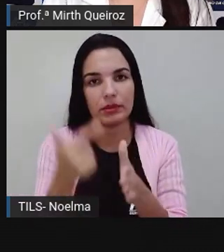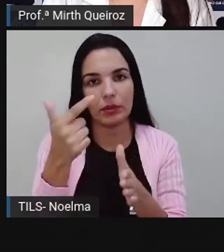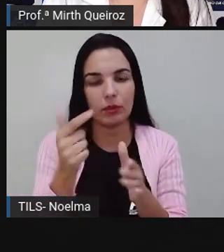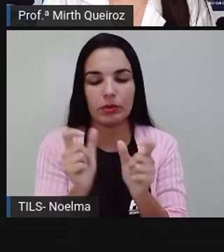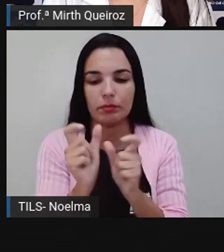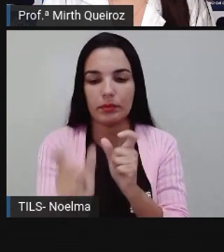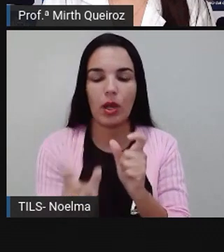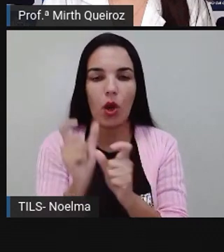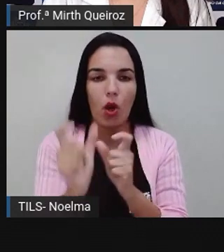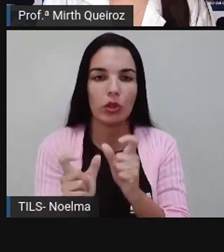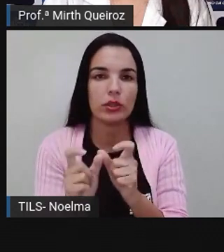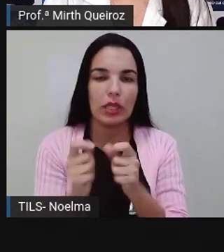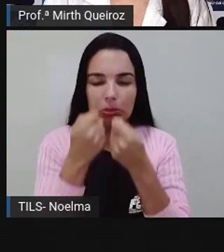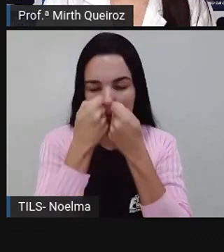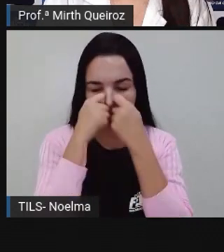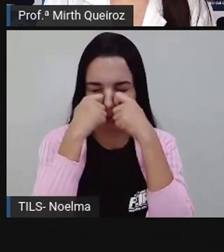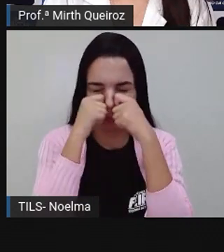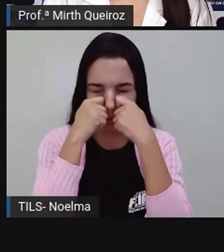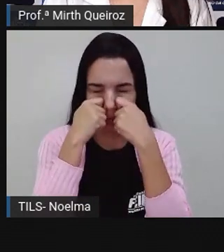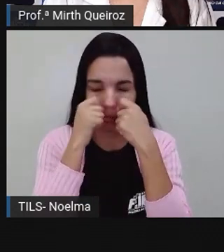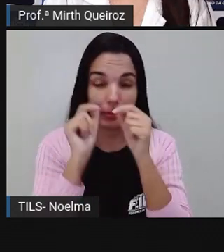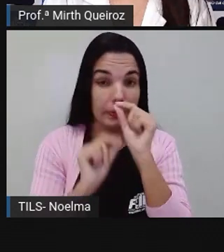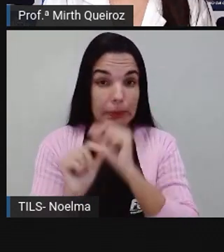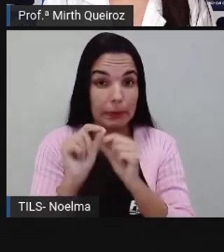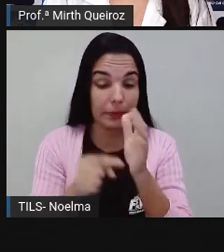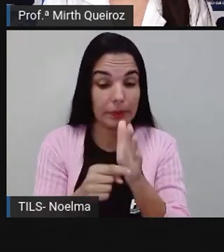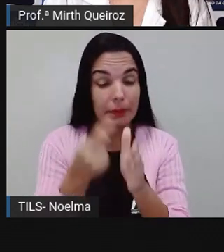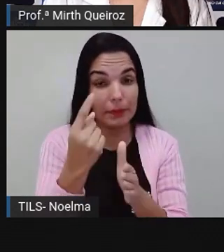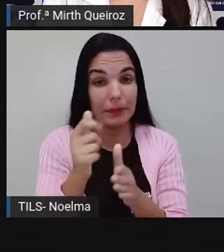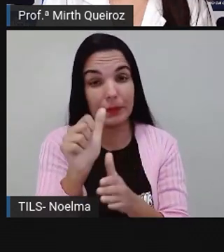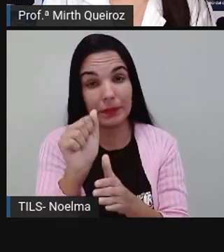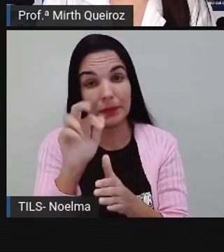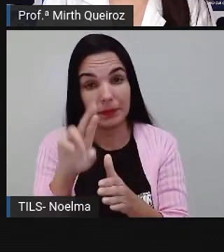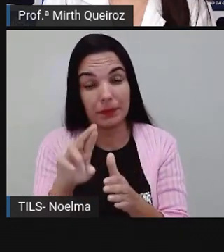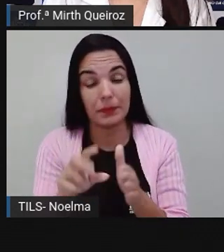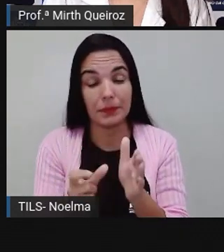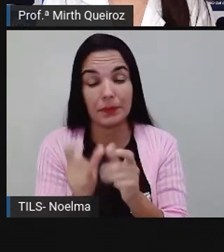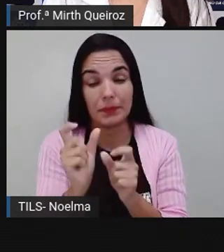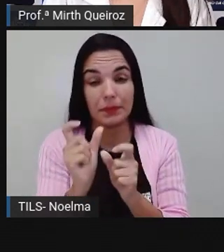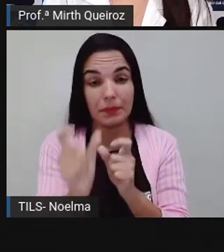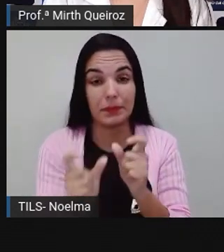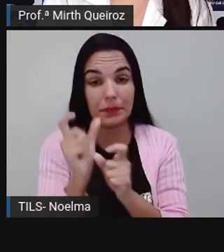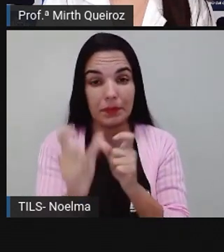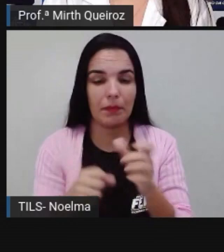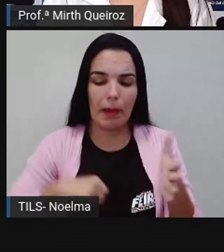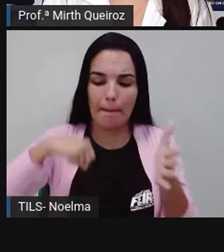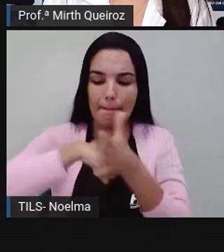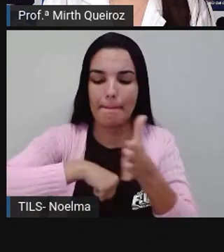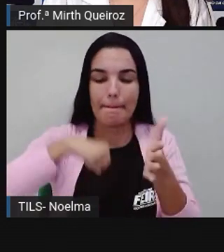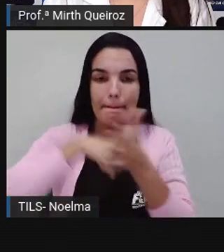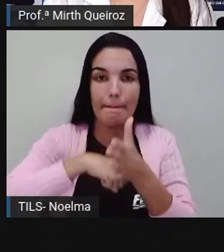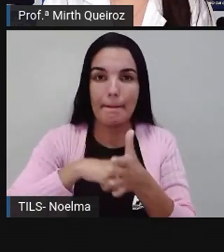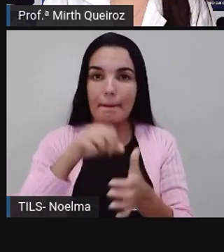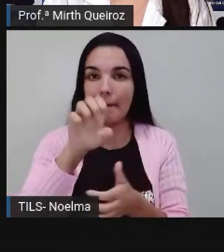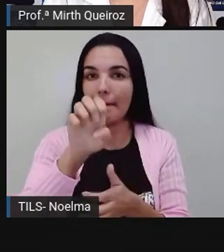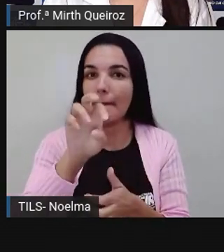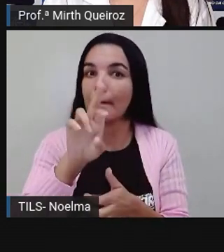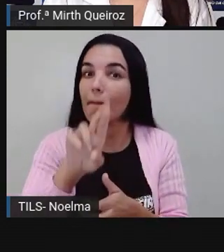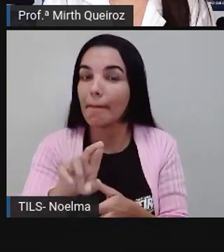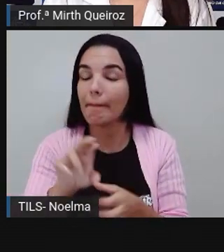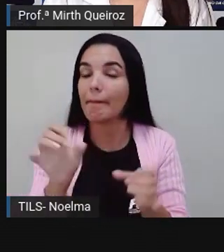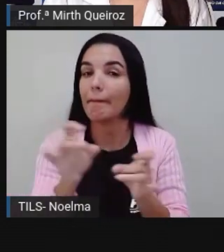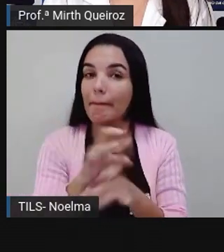conjugação. Chorar, AR, primeira conjugação. Bater, termina em ER,